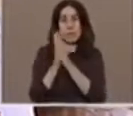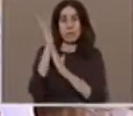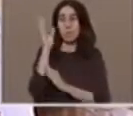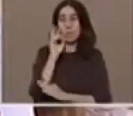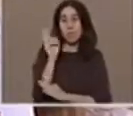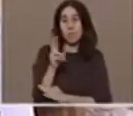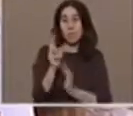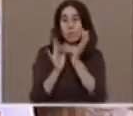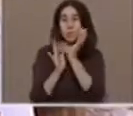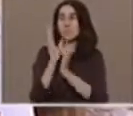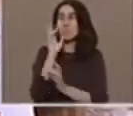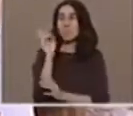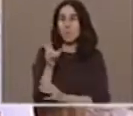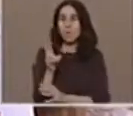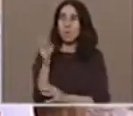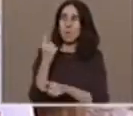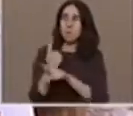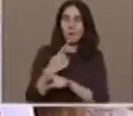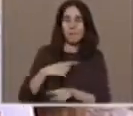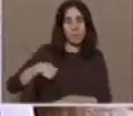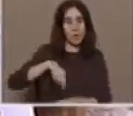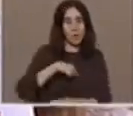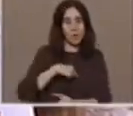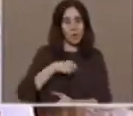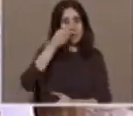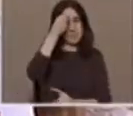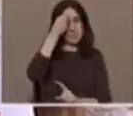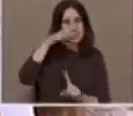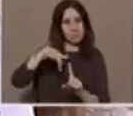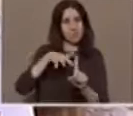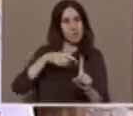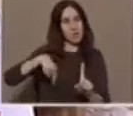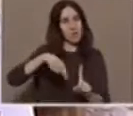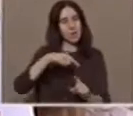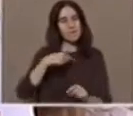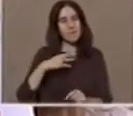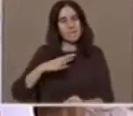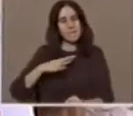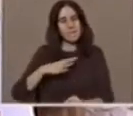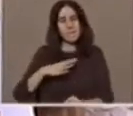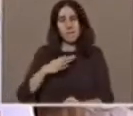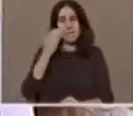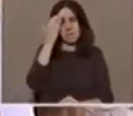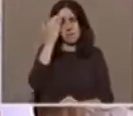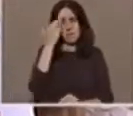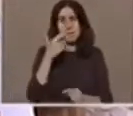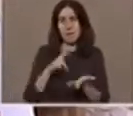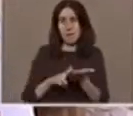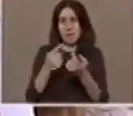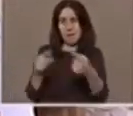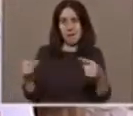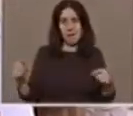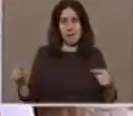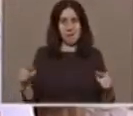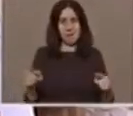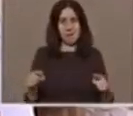vê, ele também quer que nós, os discípulos, tenhamos consciência que esta realidade existe.